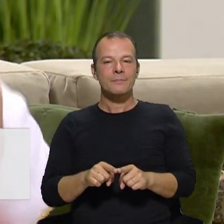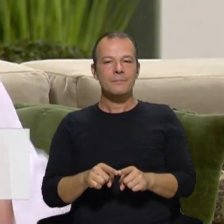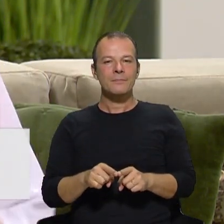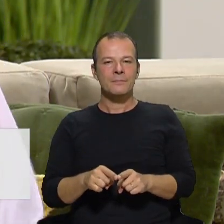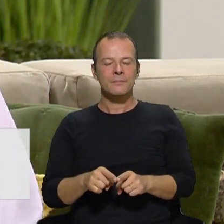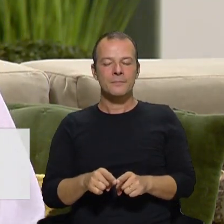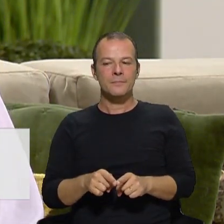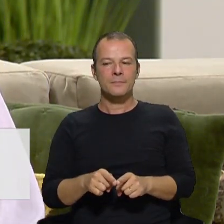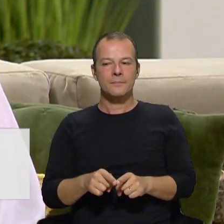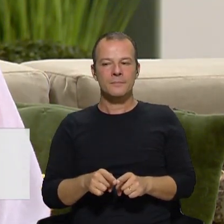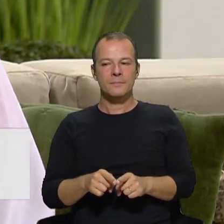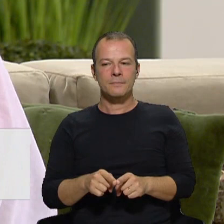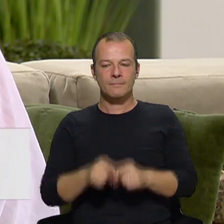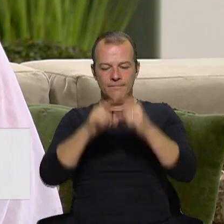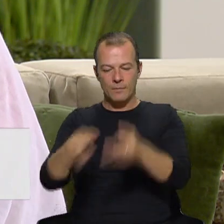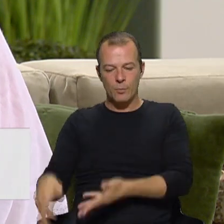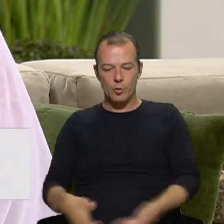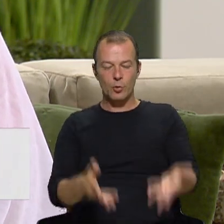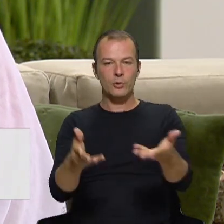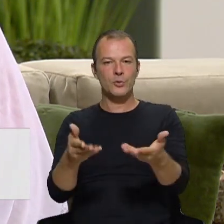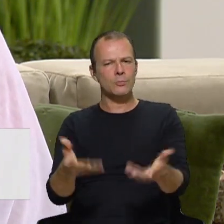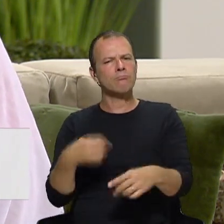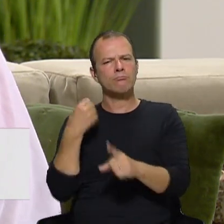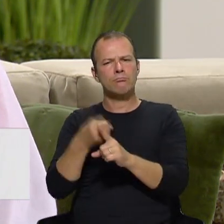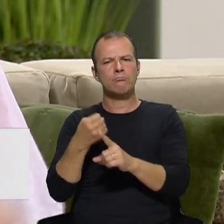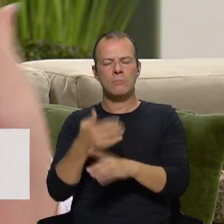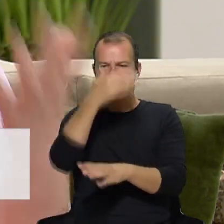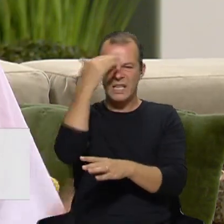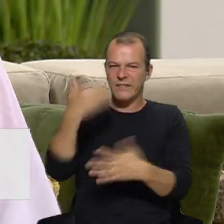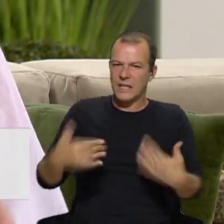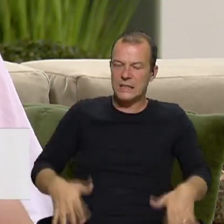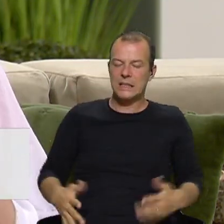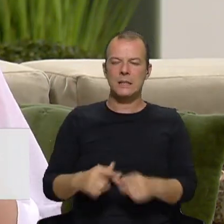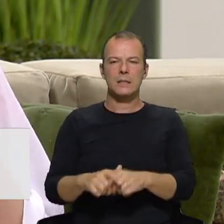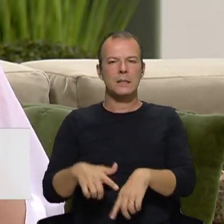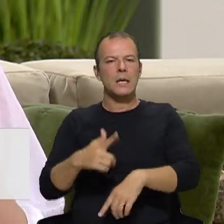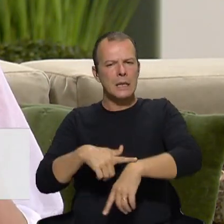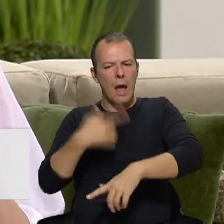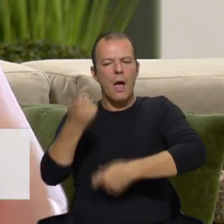E foi um percurso difícil, levou o seu tempo.